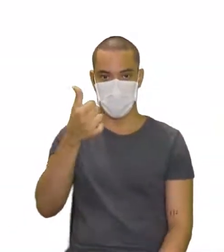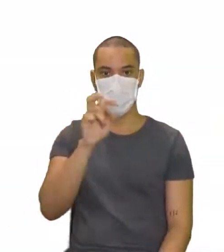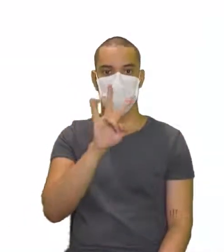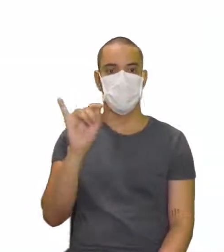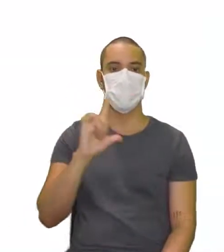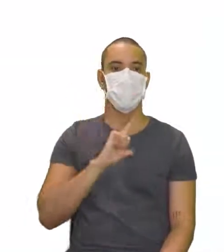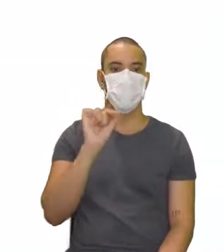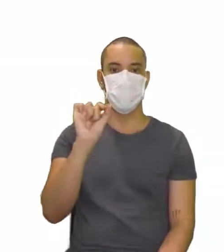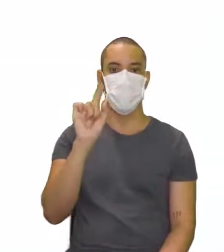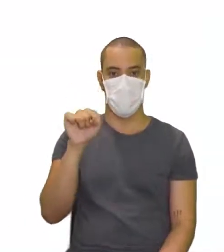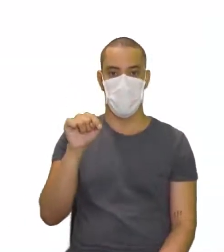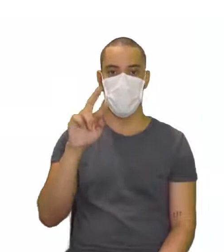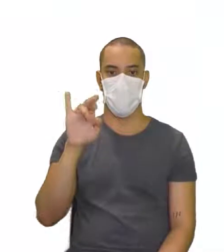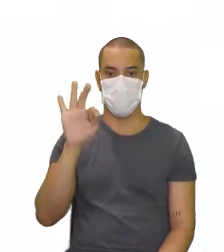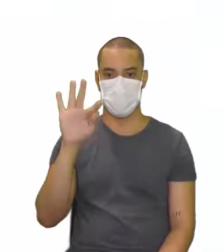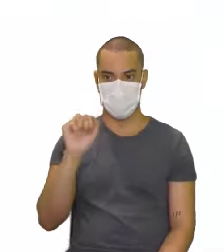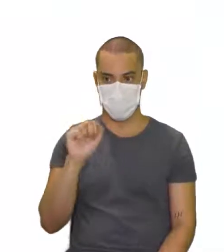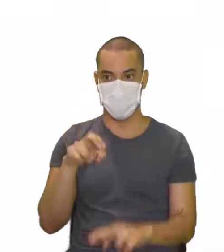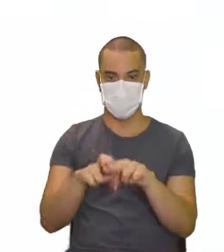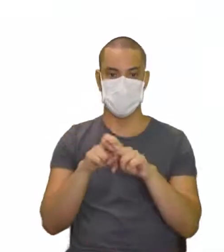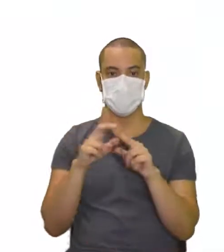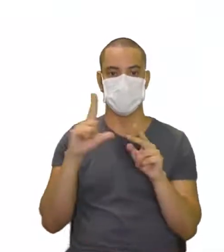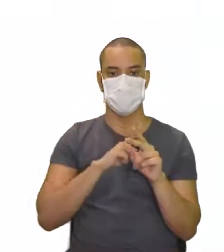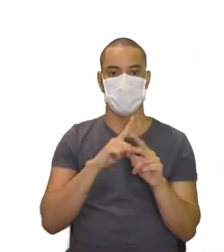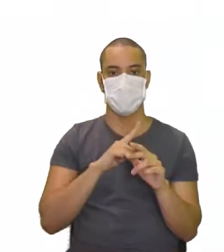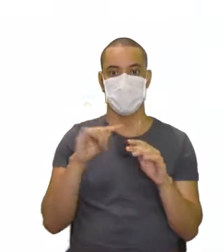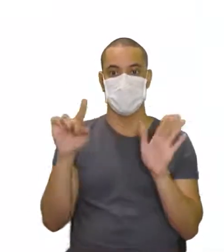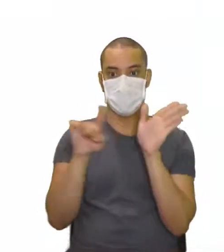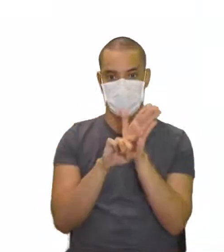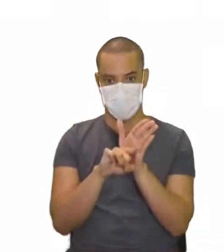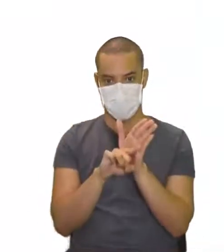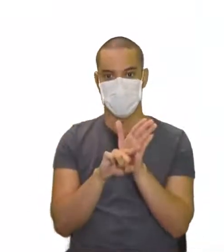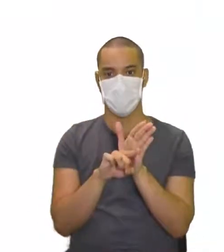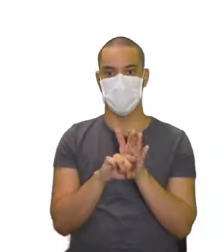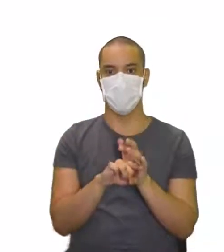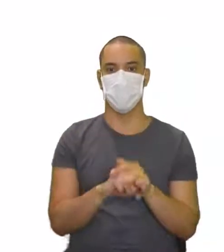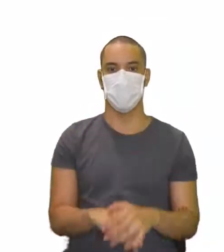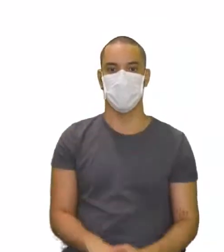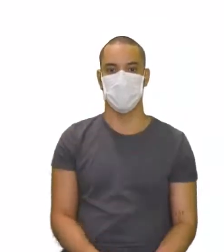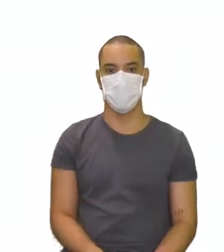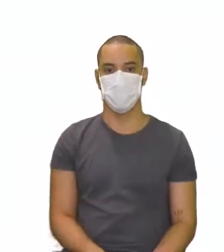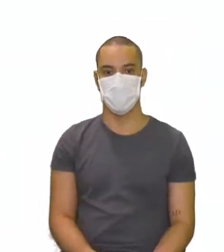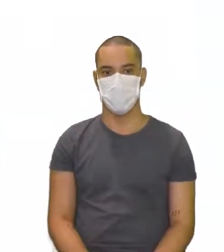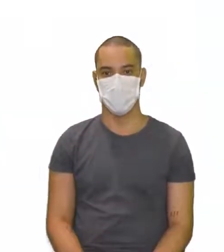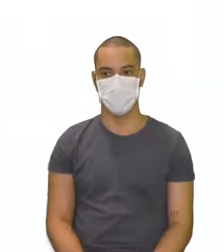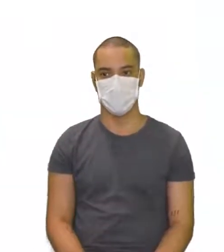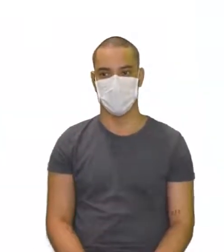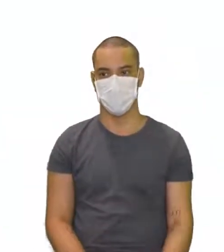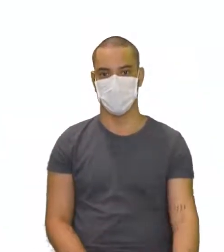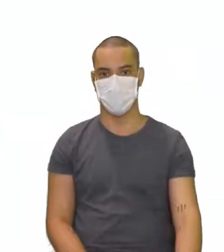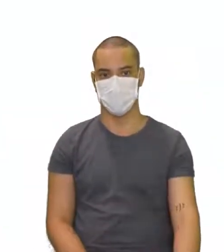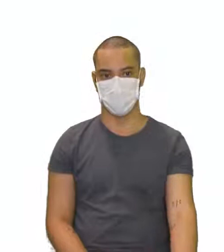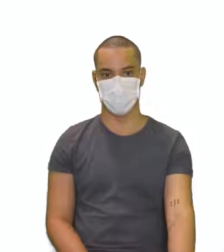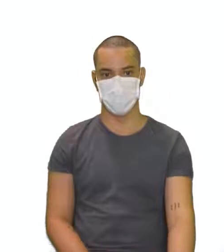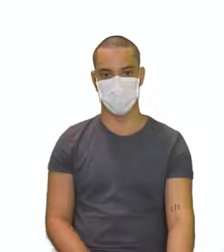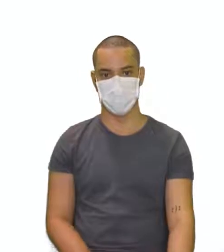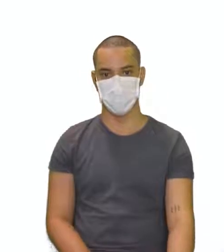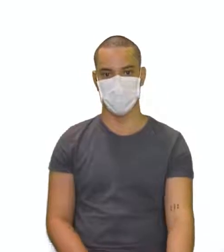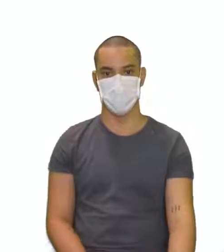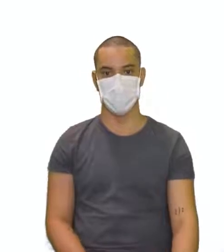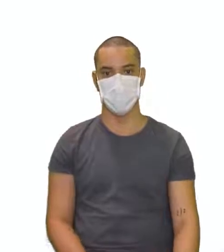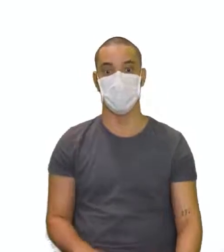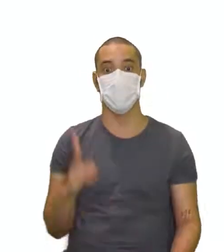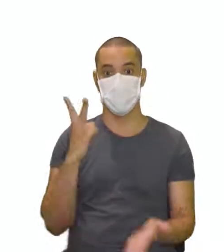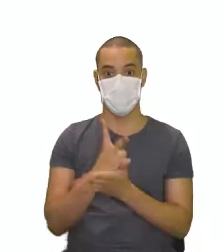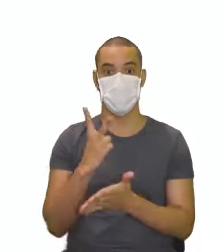curva vai ser uma reta. E como você vê o negativo aqui, ok? Nesse caso, como a gente tem o negativo, essa